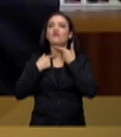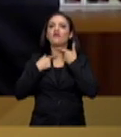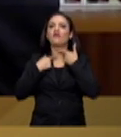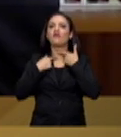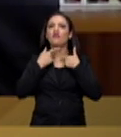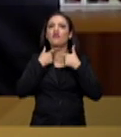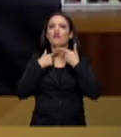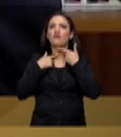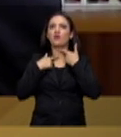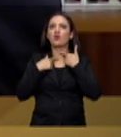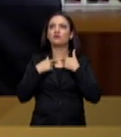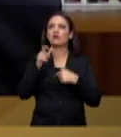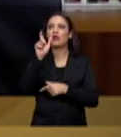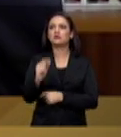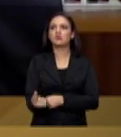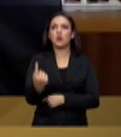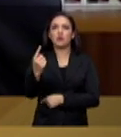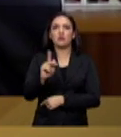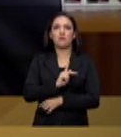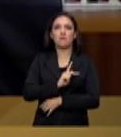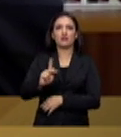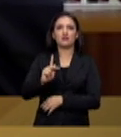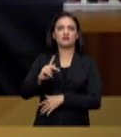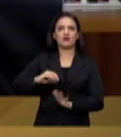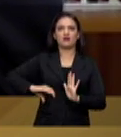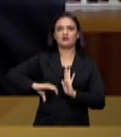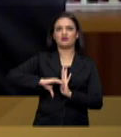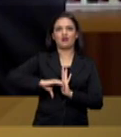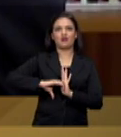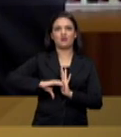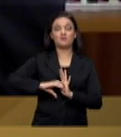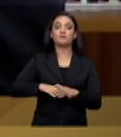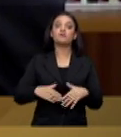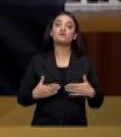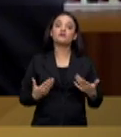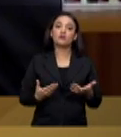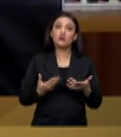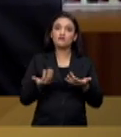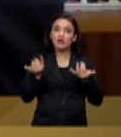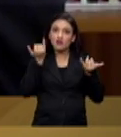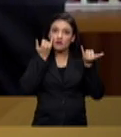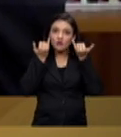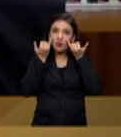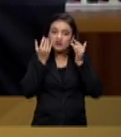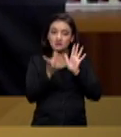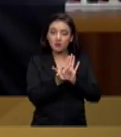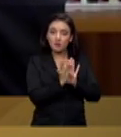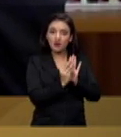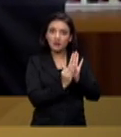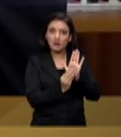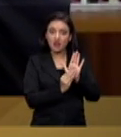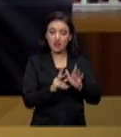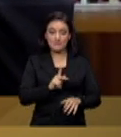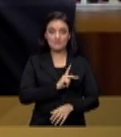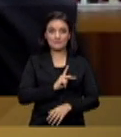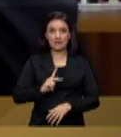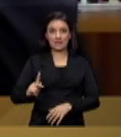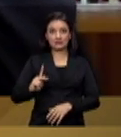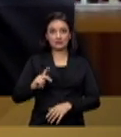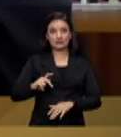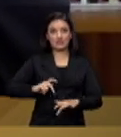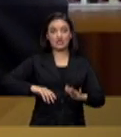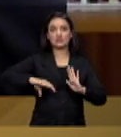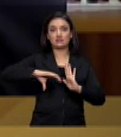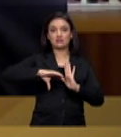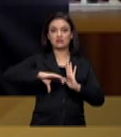discricionária do presidente do Senado Federal. Em suas informações, o presidente do Senado fez